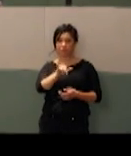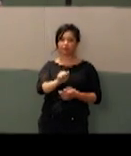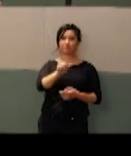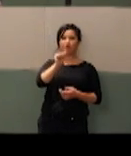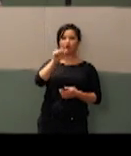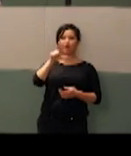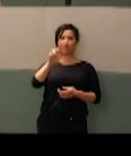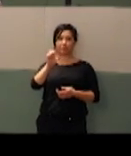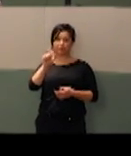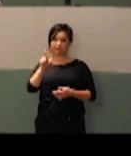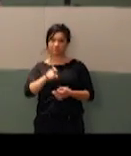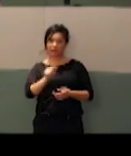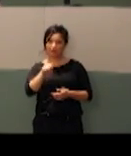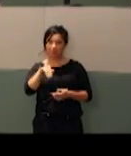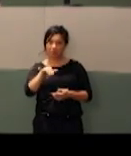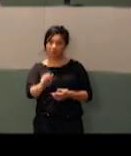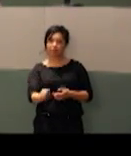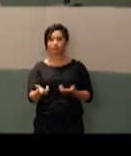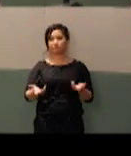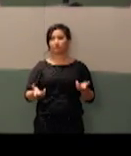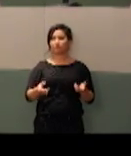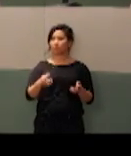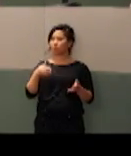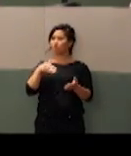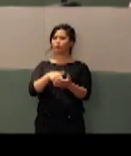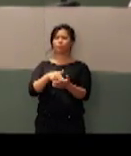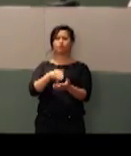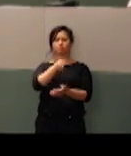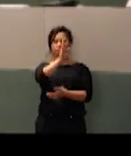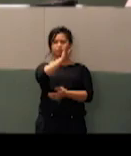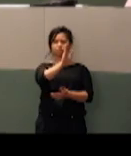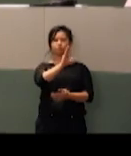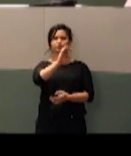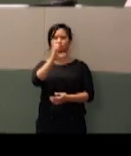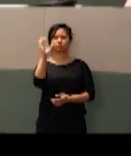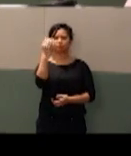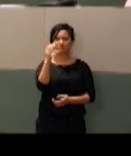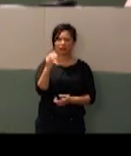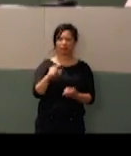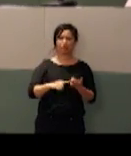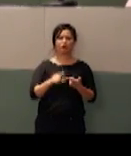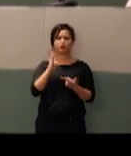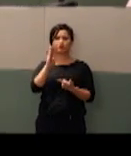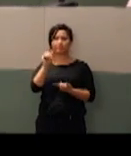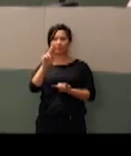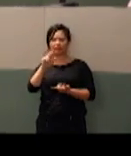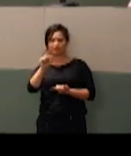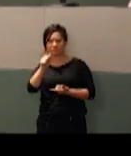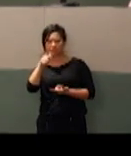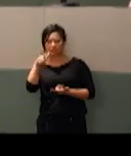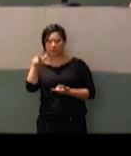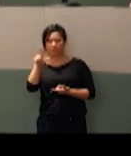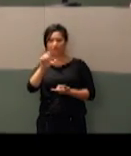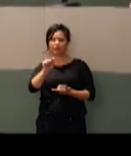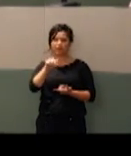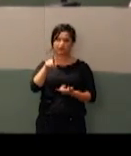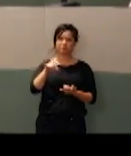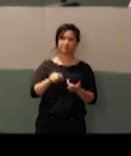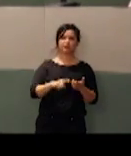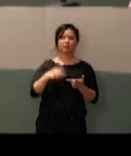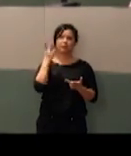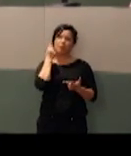último ponto é o ponto que vai aqui para Ceilândia, Braslândia, Taguatinga, de frente para Águas